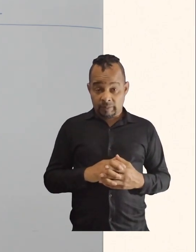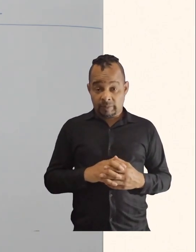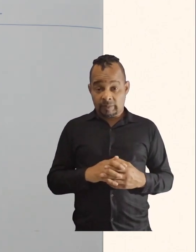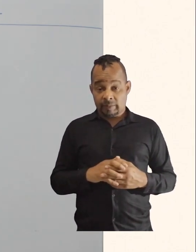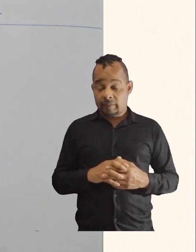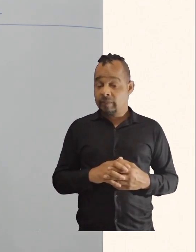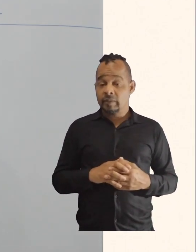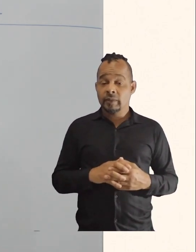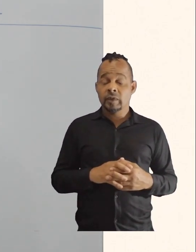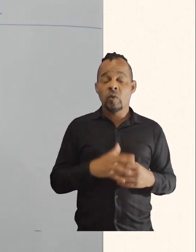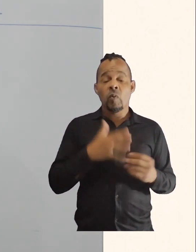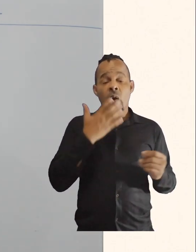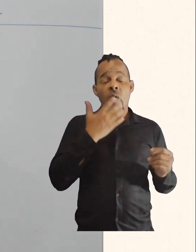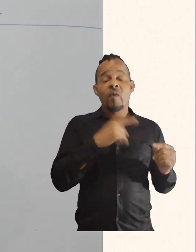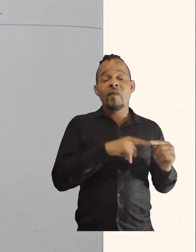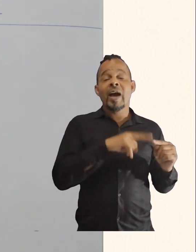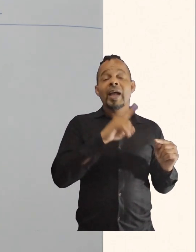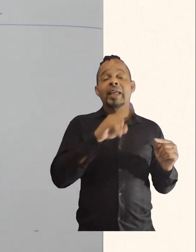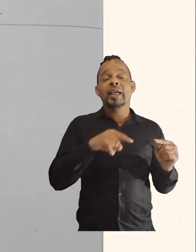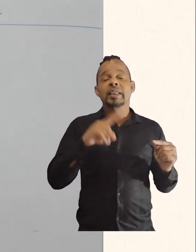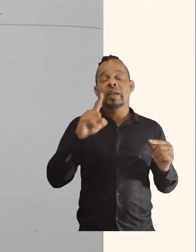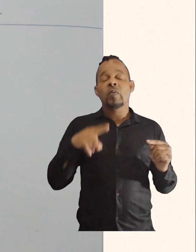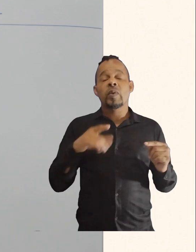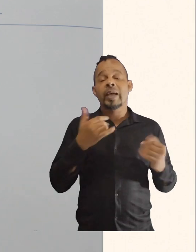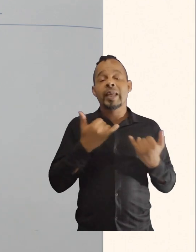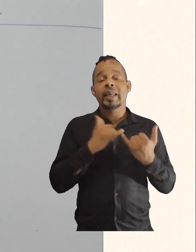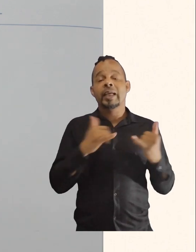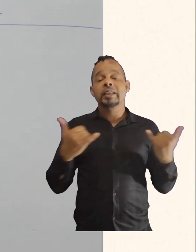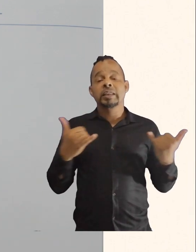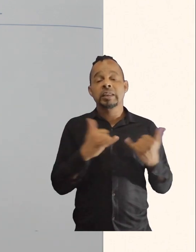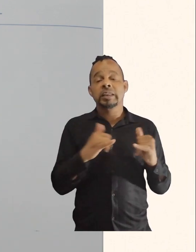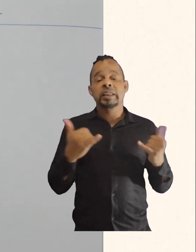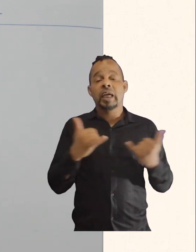Ou seja, qual a variação de energia